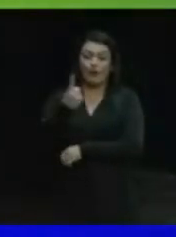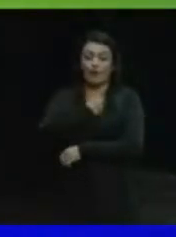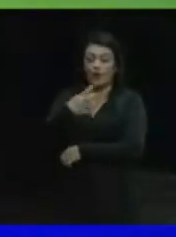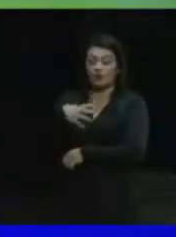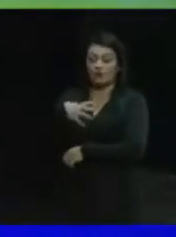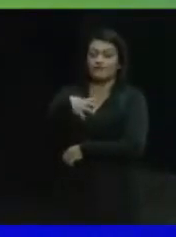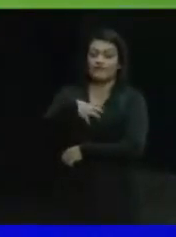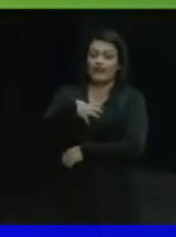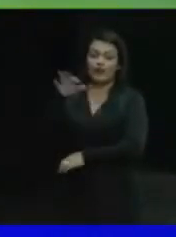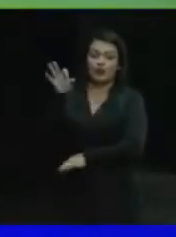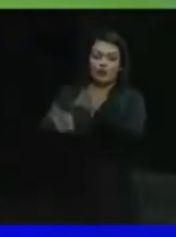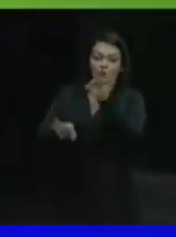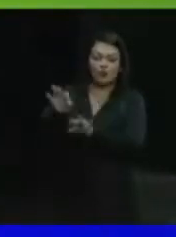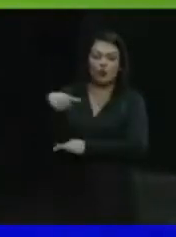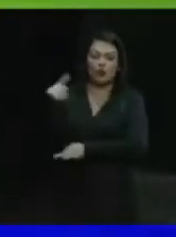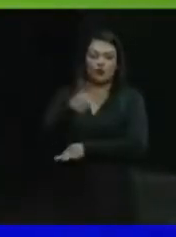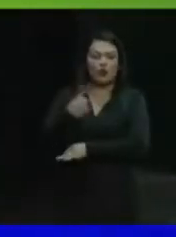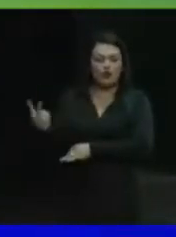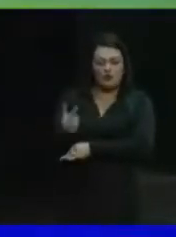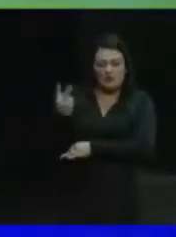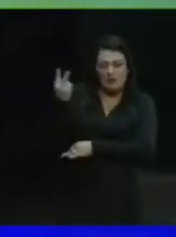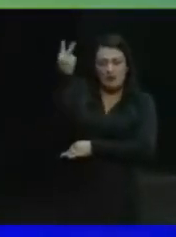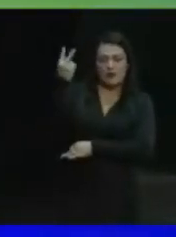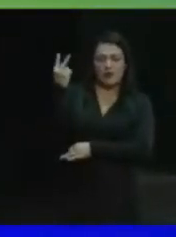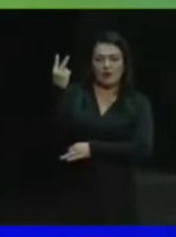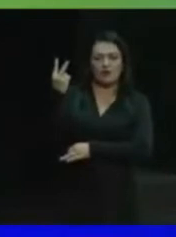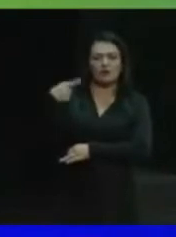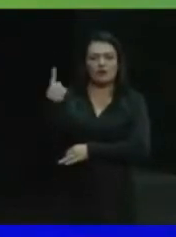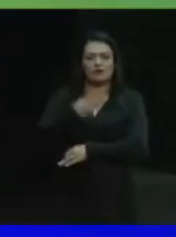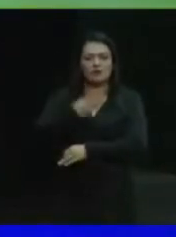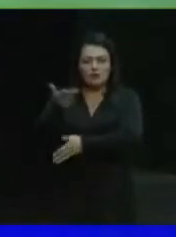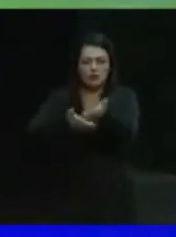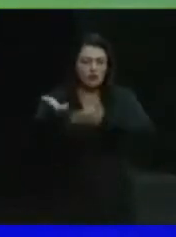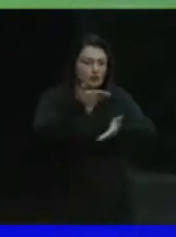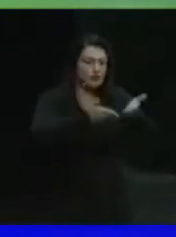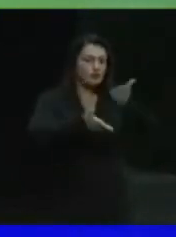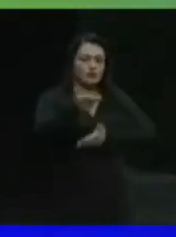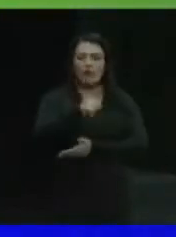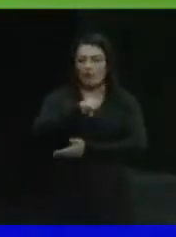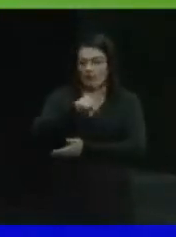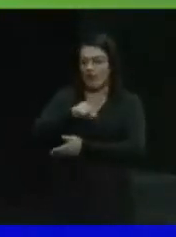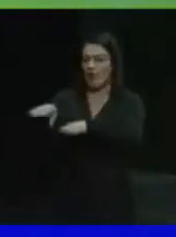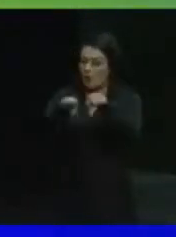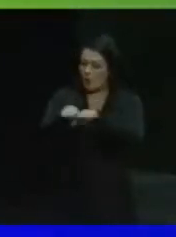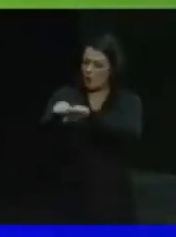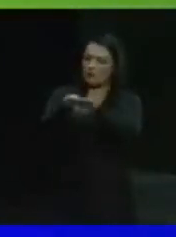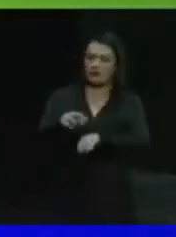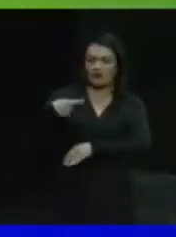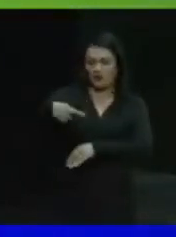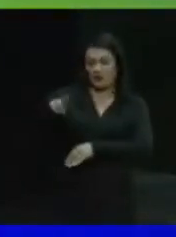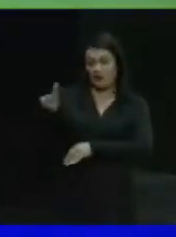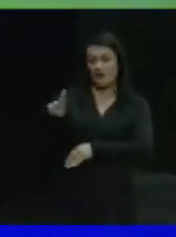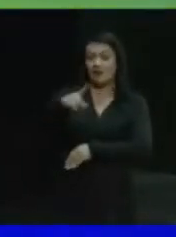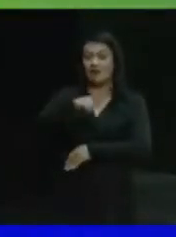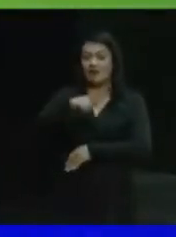justiça, os nossos valores cristãos, e que são compartilhados pelas outras religiões, exigem que as